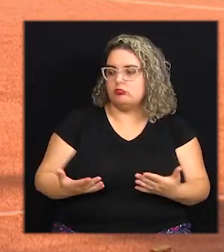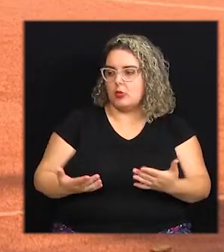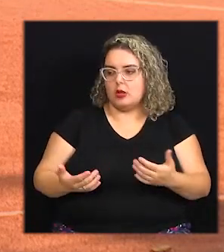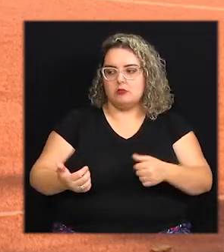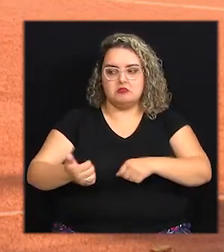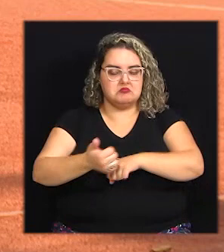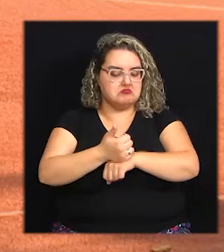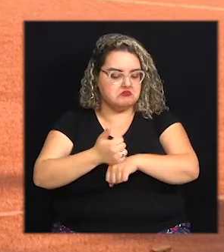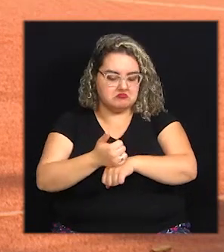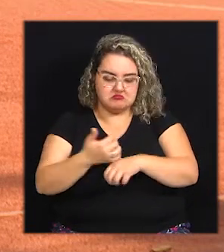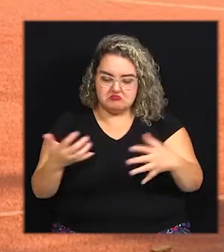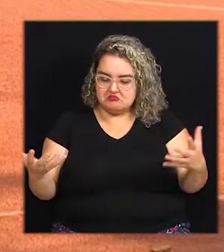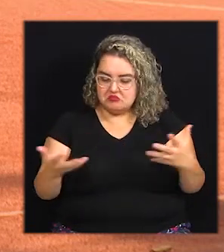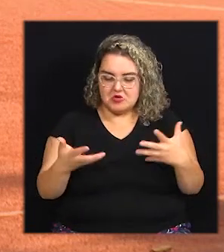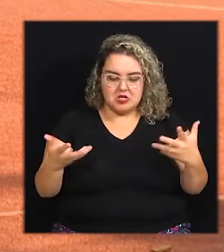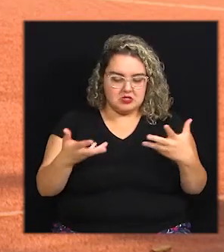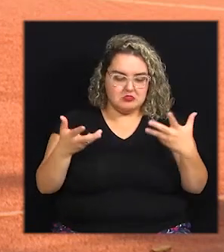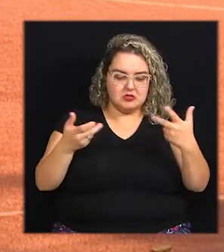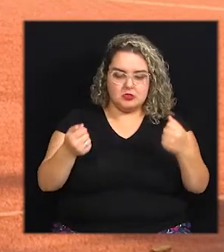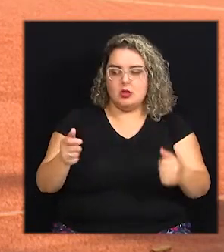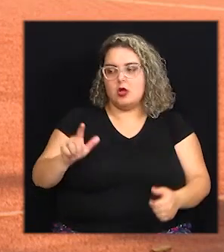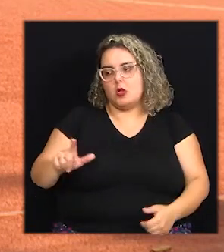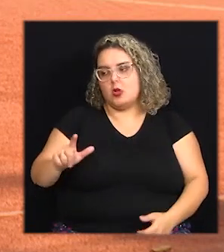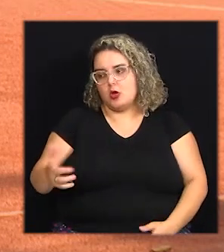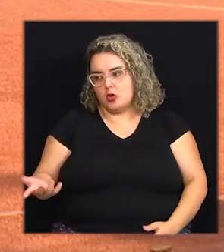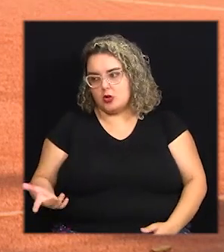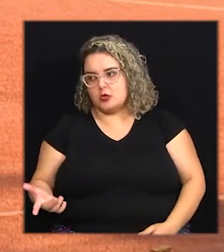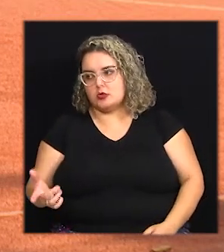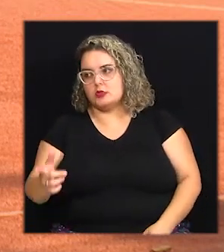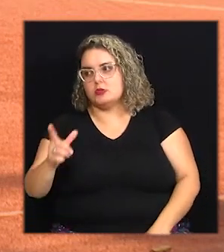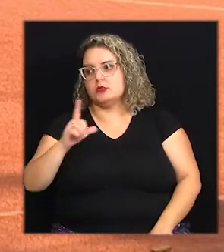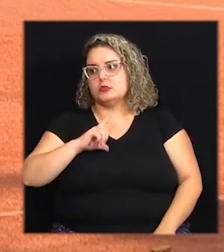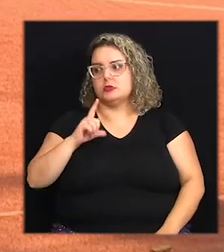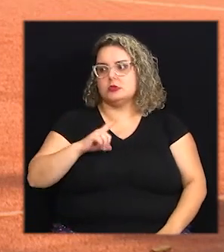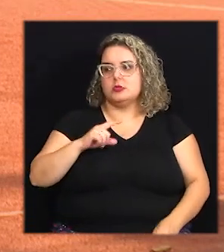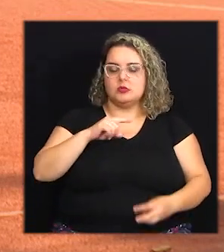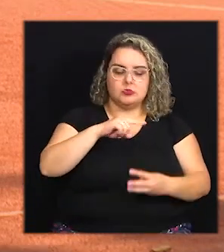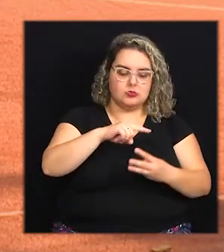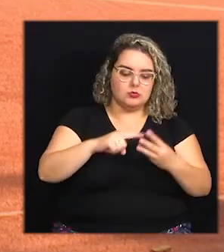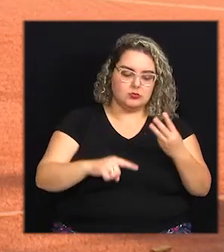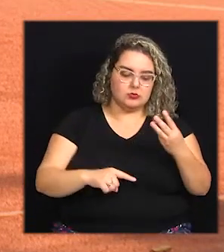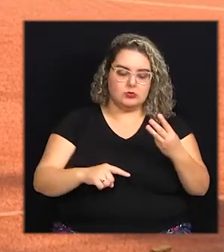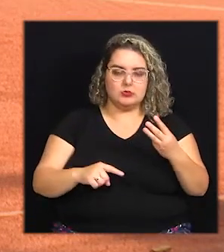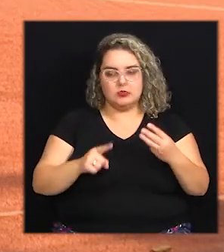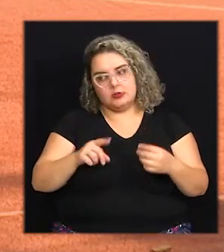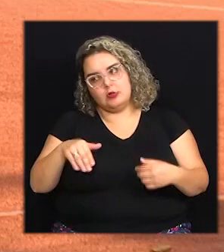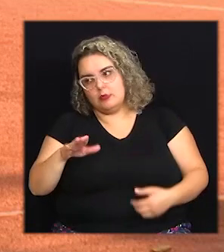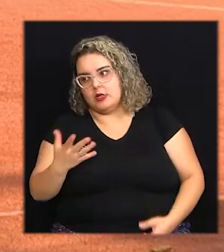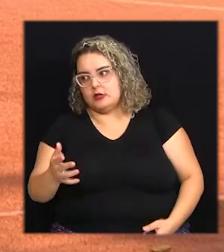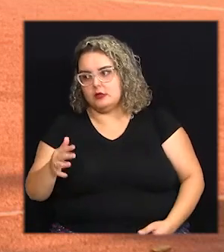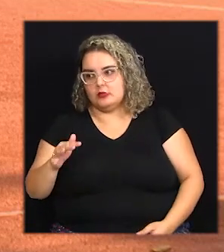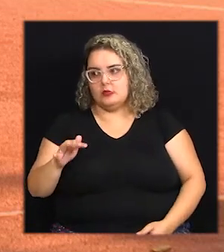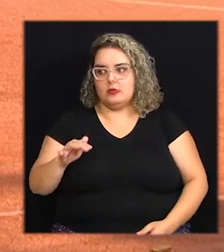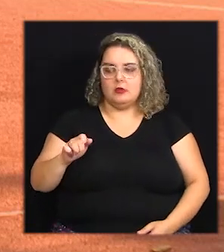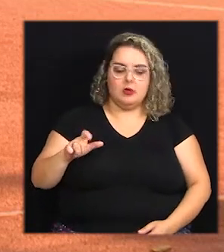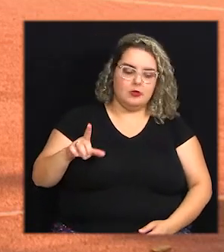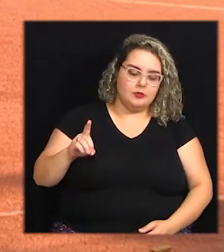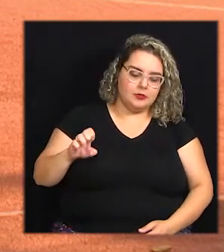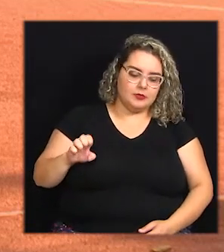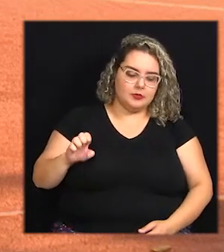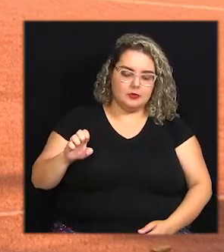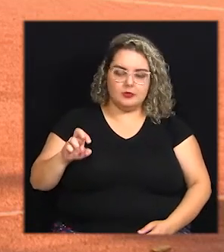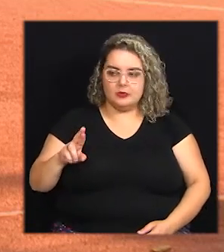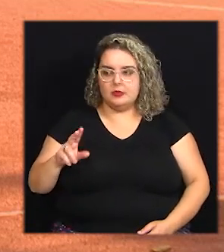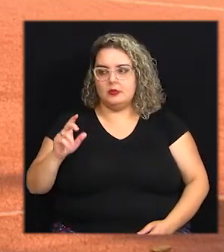falar, jogadores incríveis, assim. E, claro, ainda tem os três, agora não mais, né? O Federer se aposentou, mas